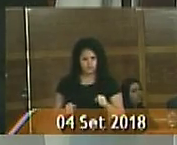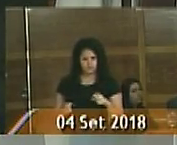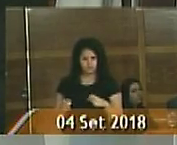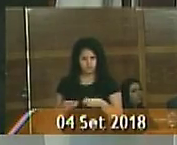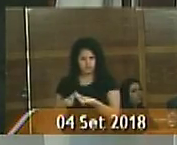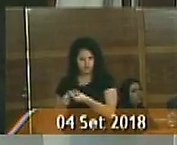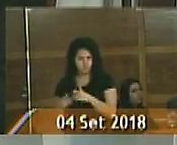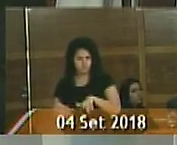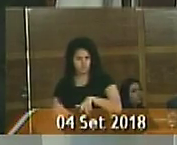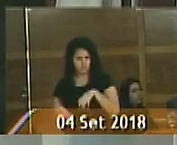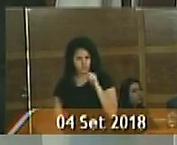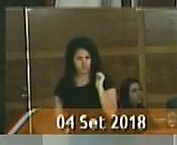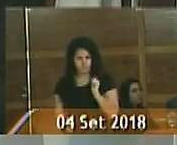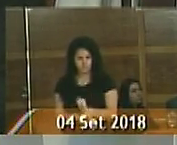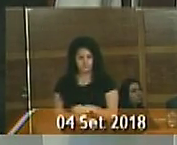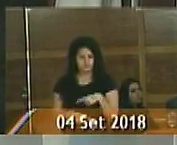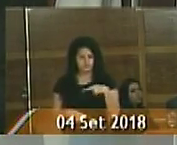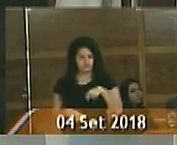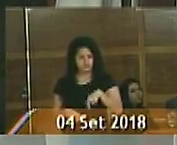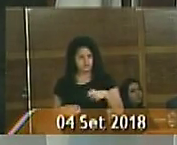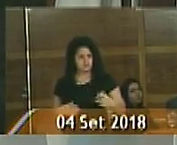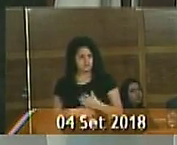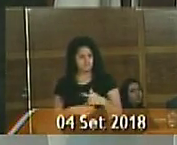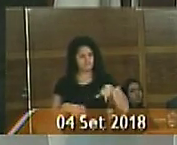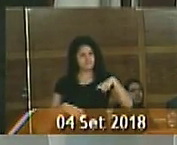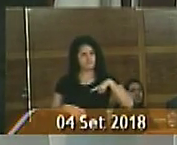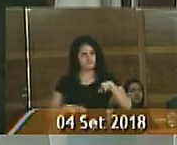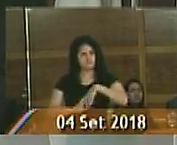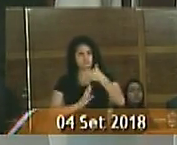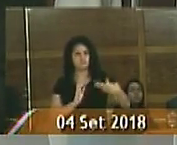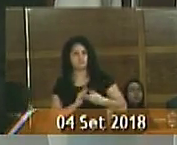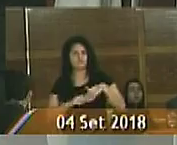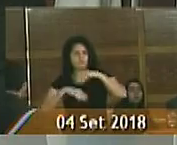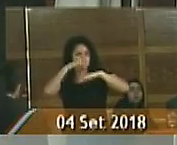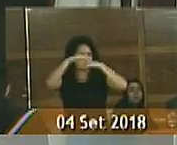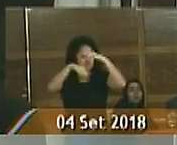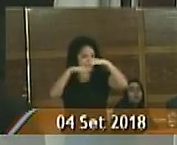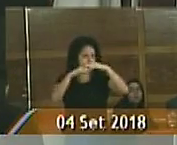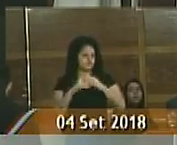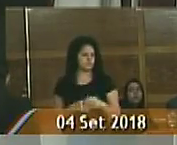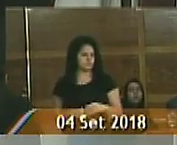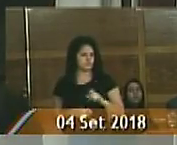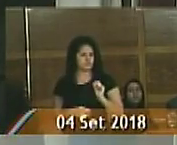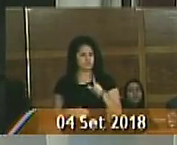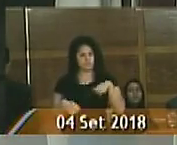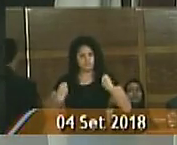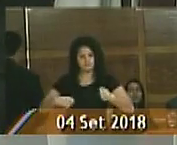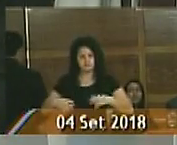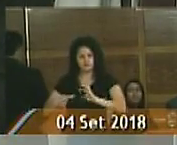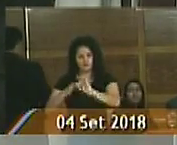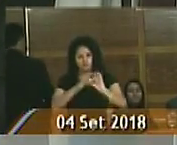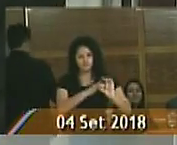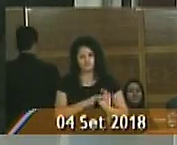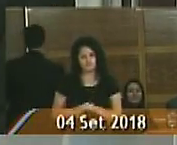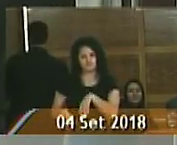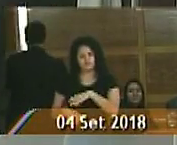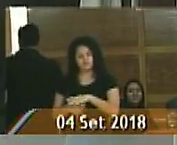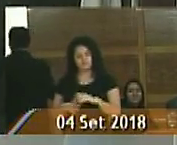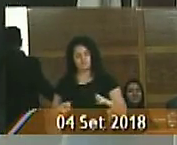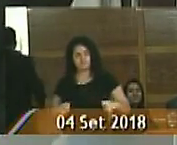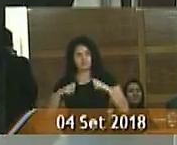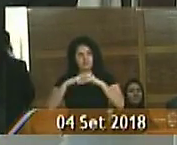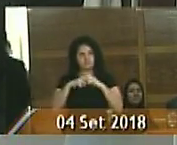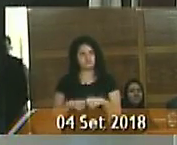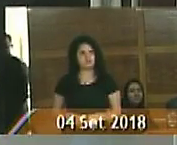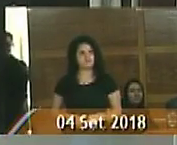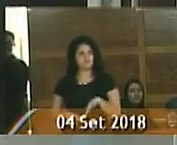isso. Esse município tem tudo para crescer, sim. Basta a união da Câmara Municipal, do